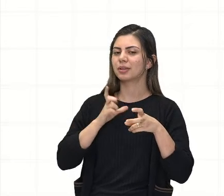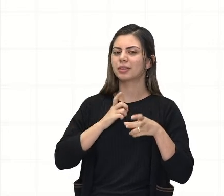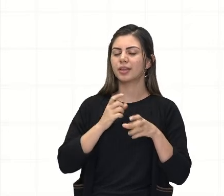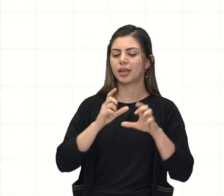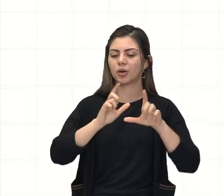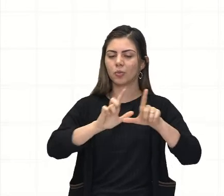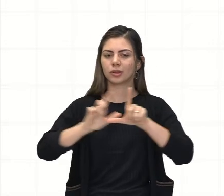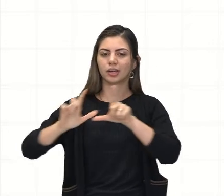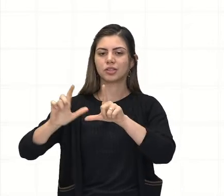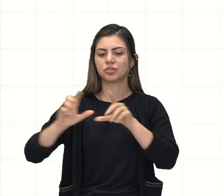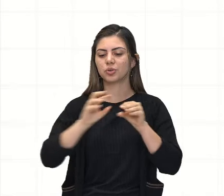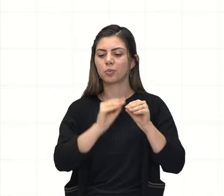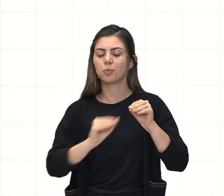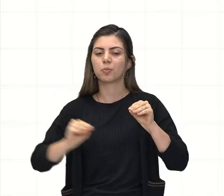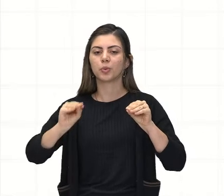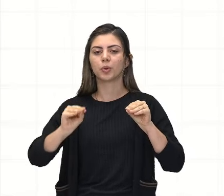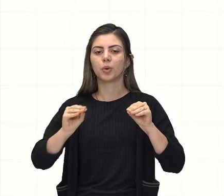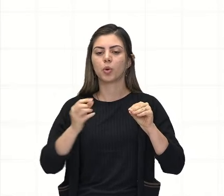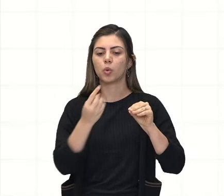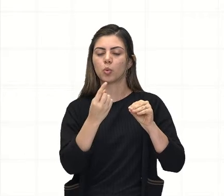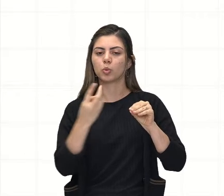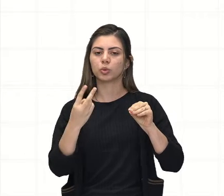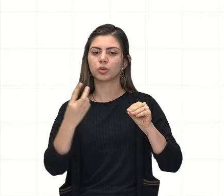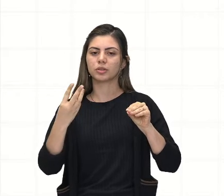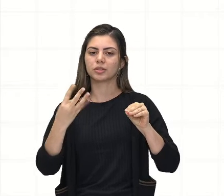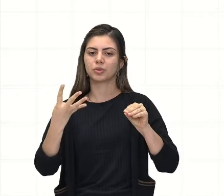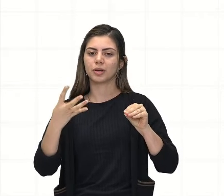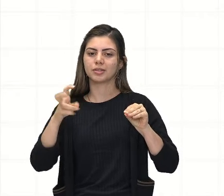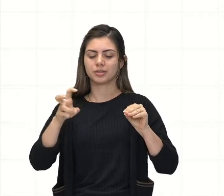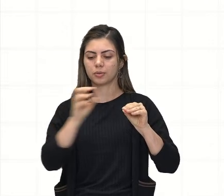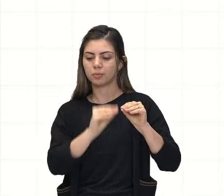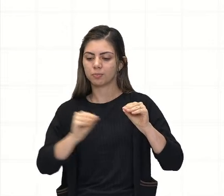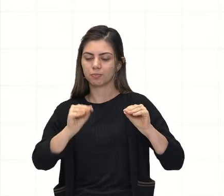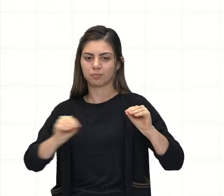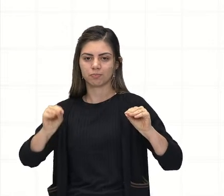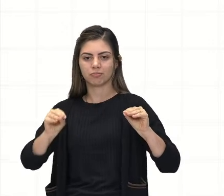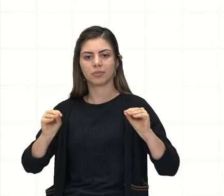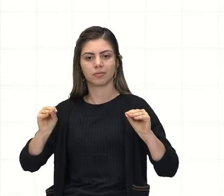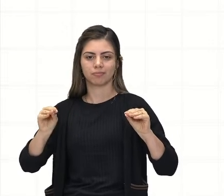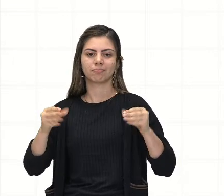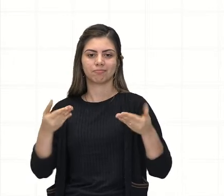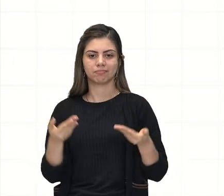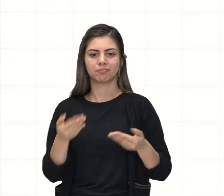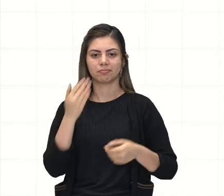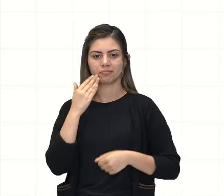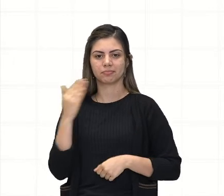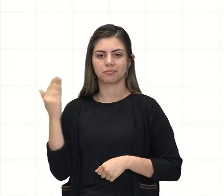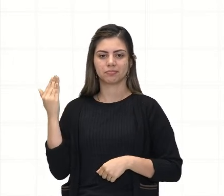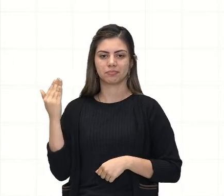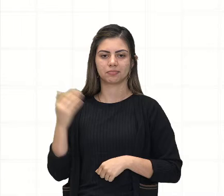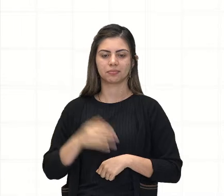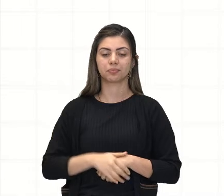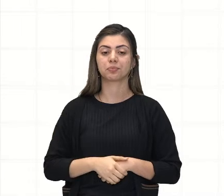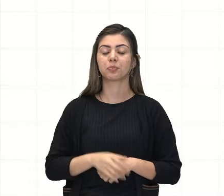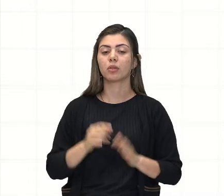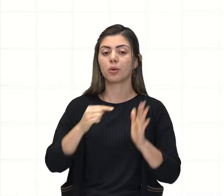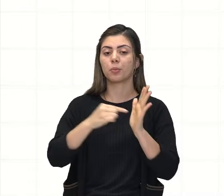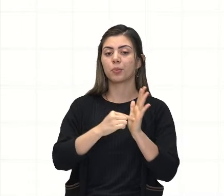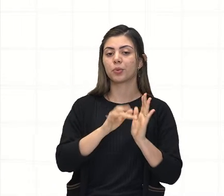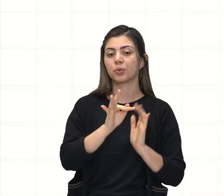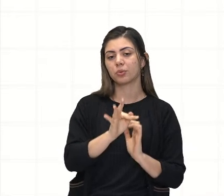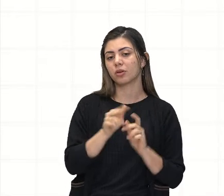5. Né? Se movimentou 5 pontos. O ponto G. G'. O ponto F